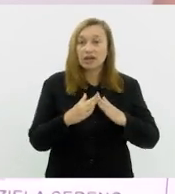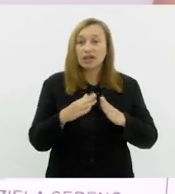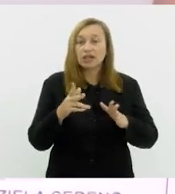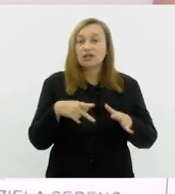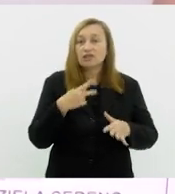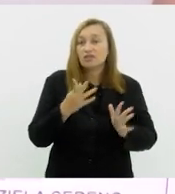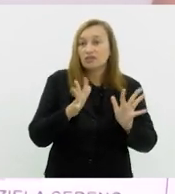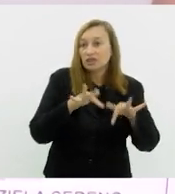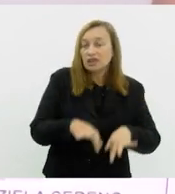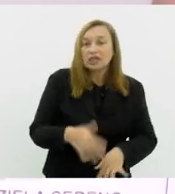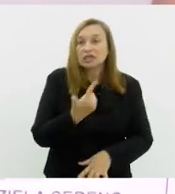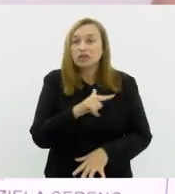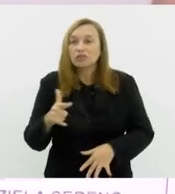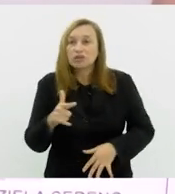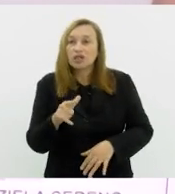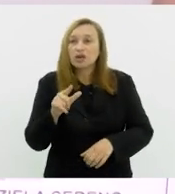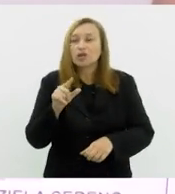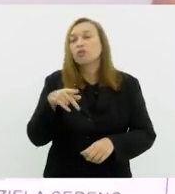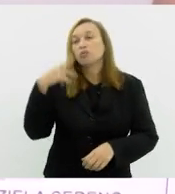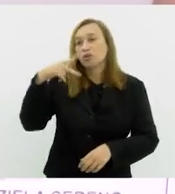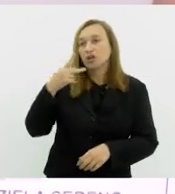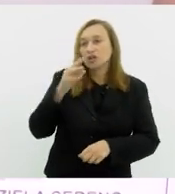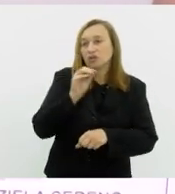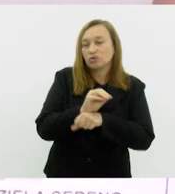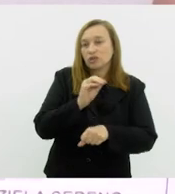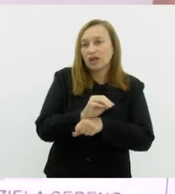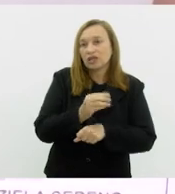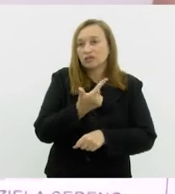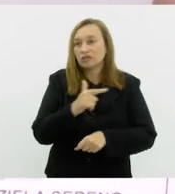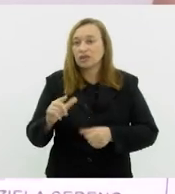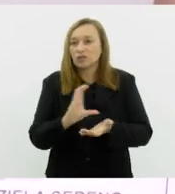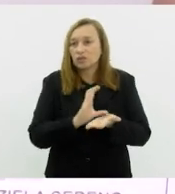existe política do cuidado sem orçamento público.